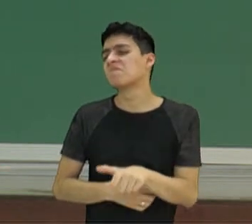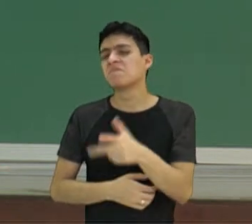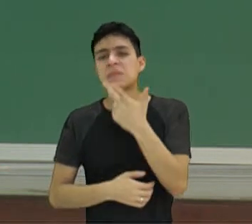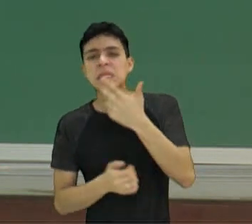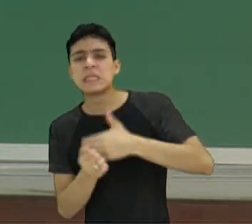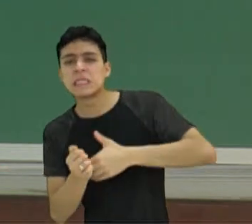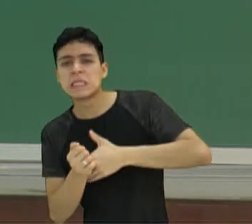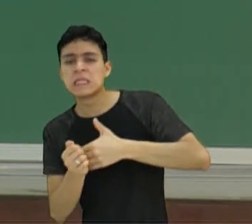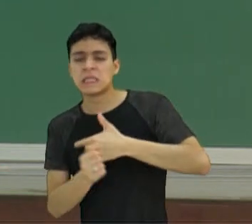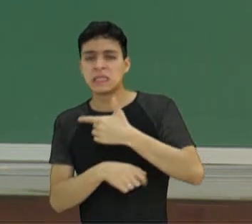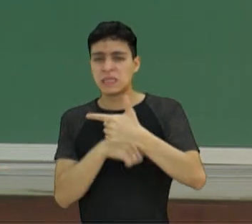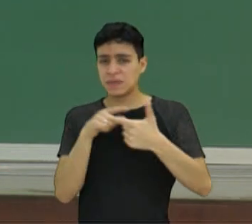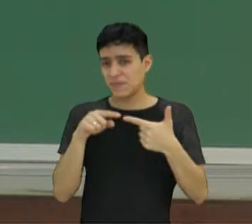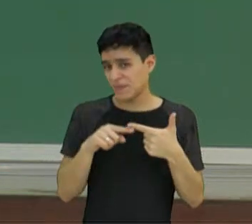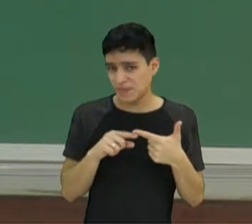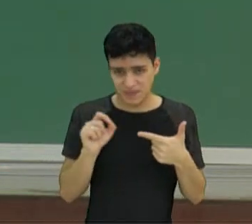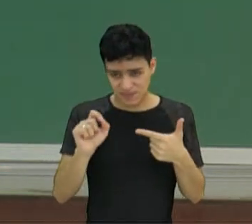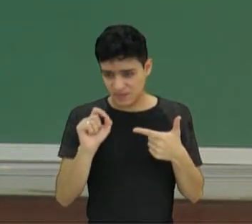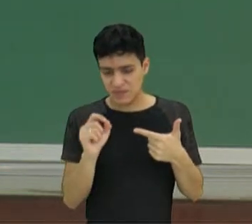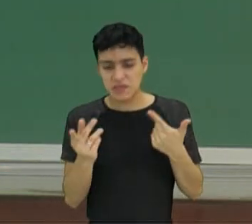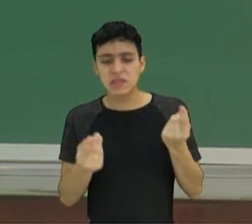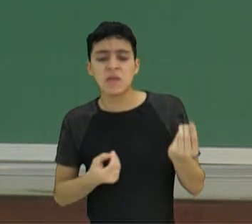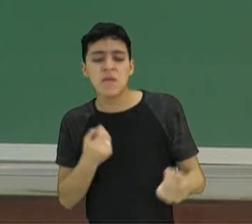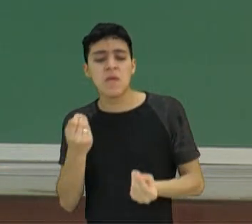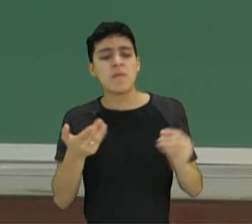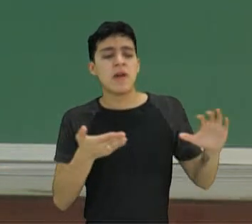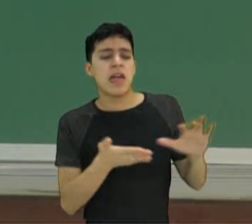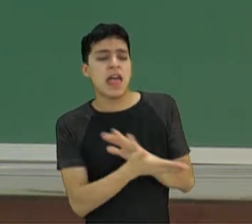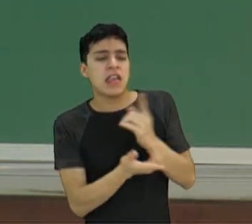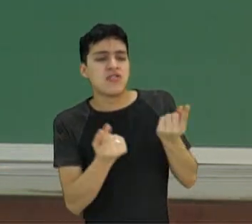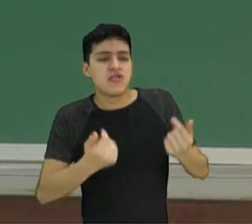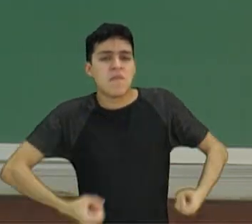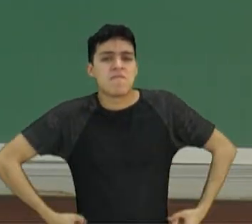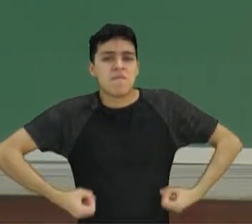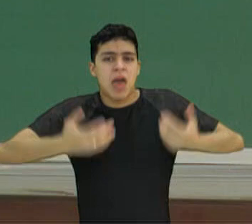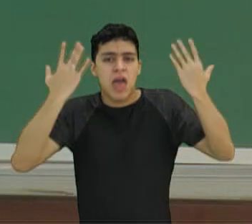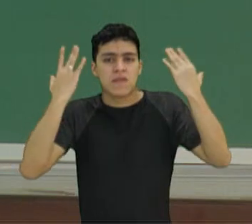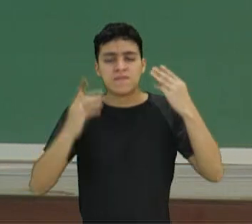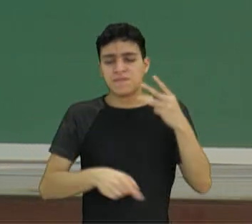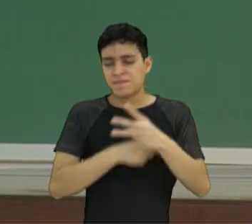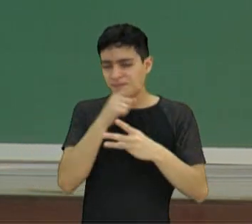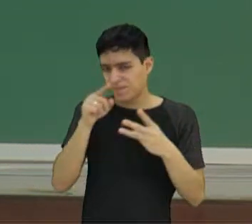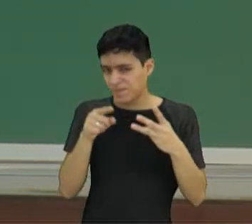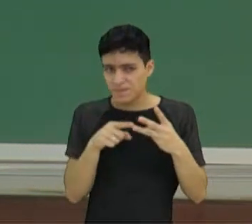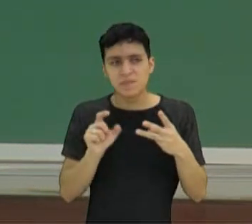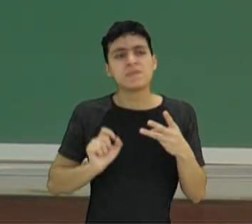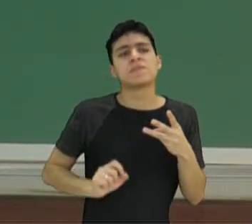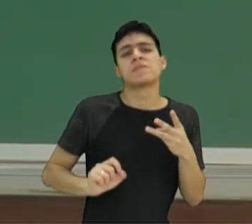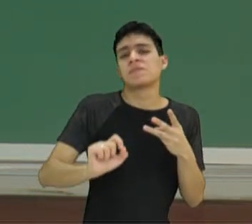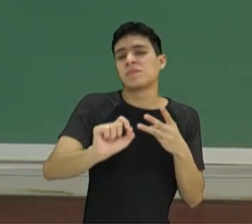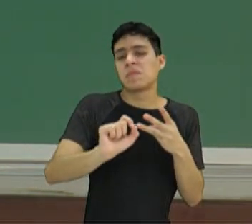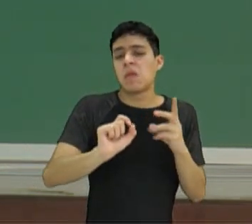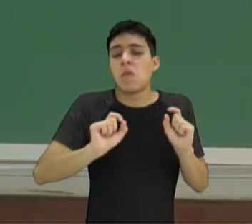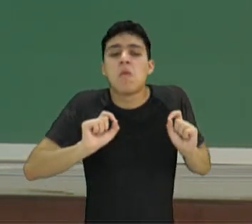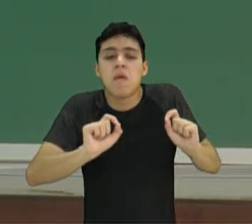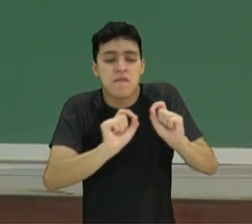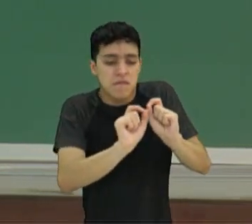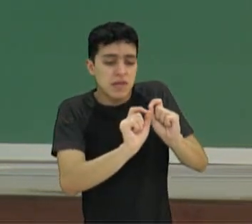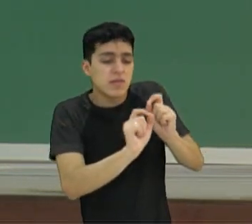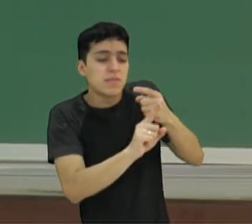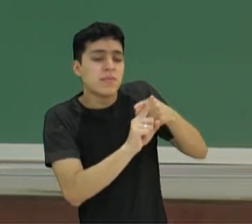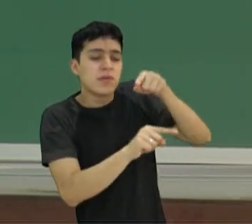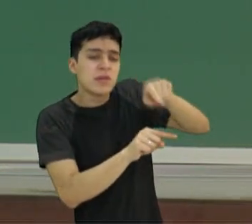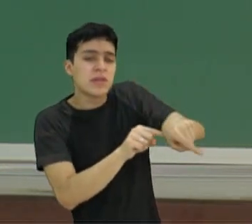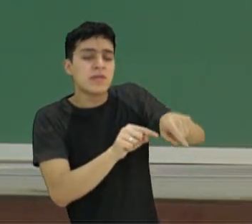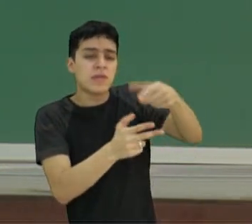segredo? How to spend money? Sobre como gastar dinheiro? Ou what to do with a lost item? O que fazer com um item que